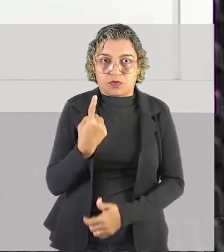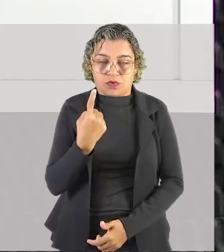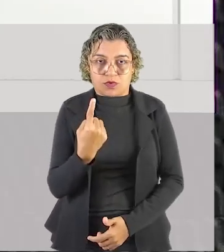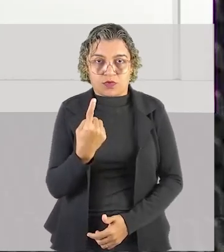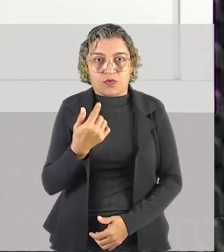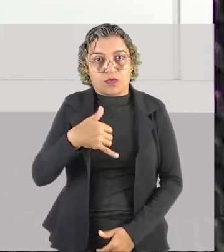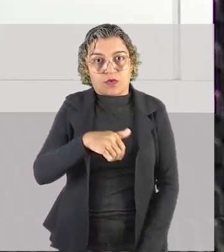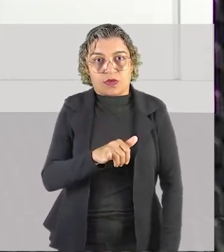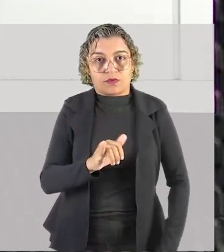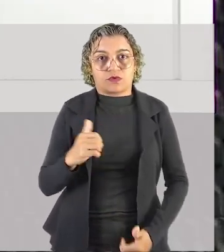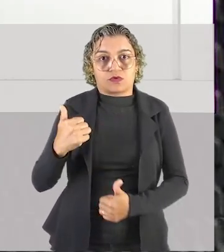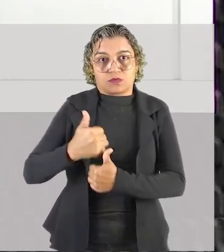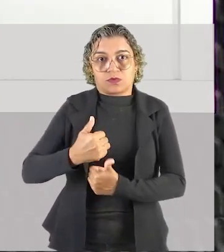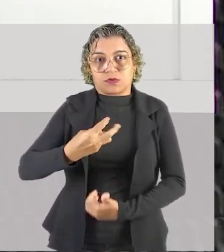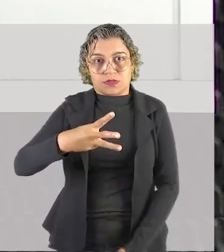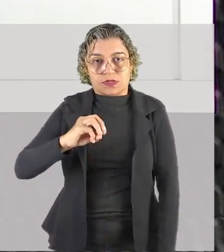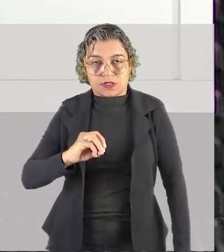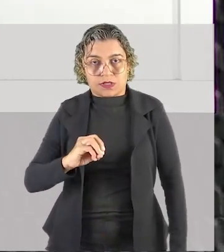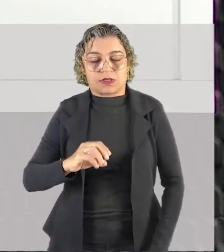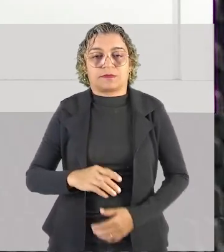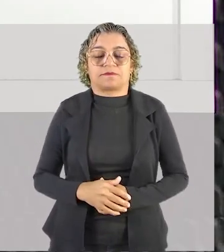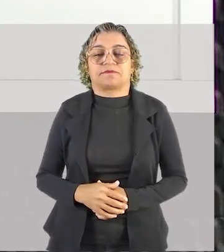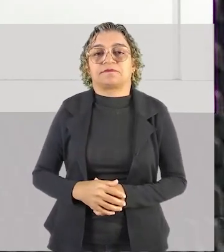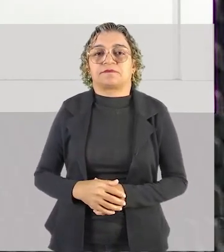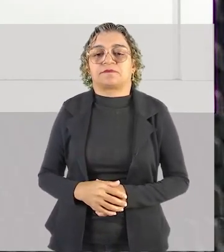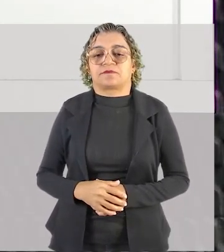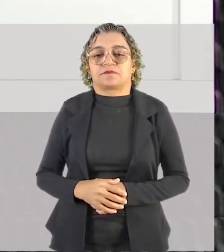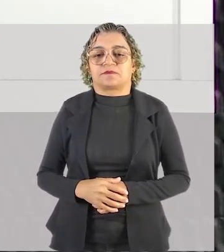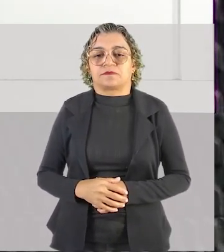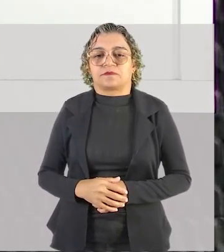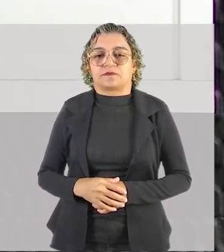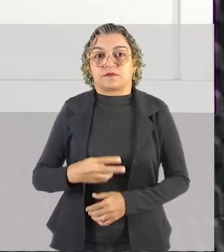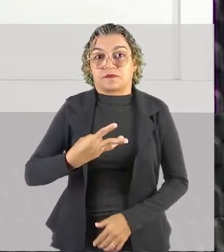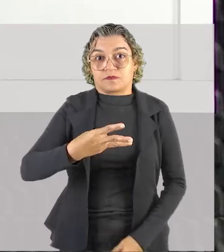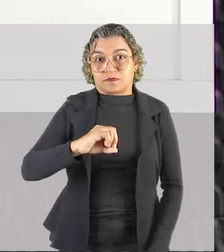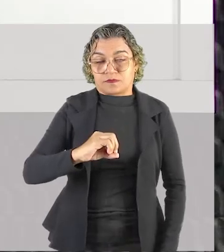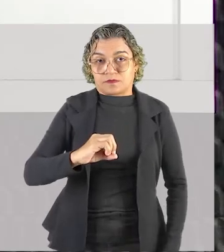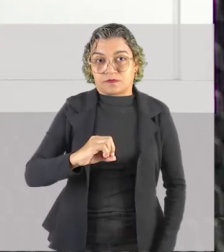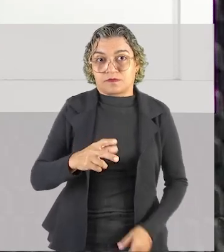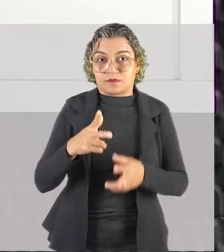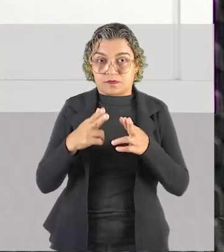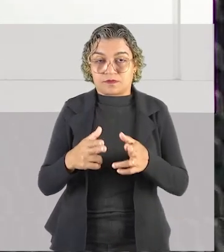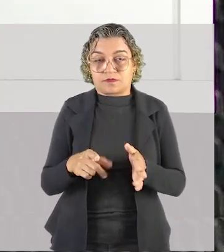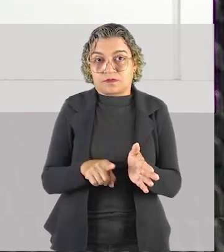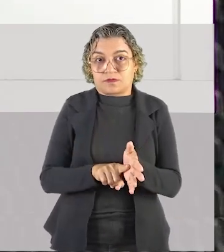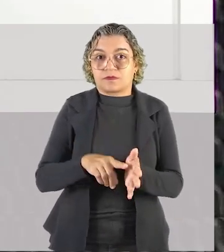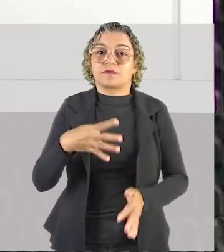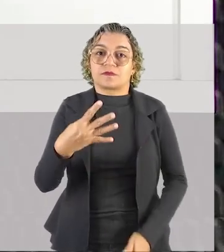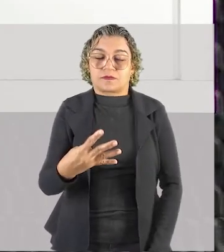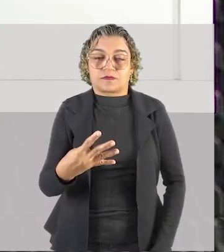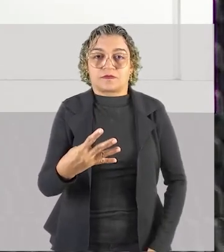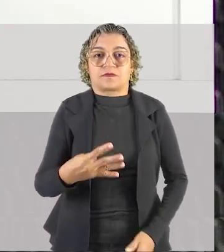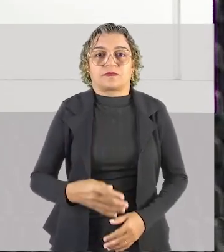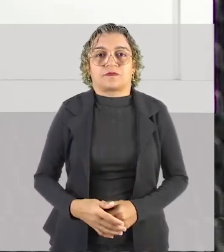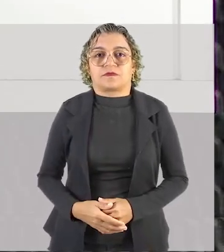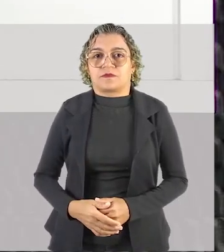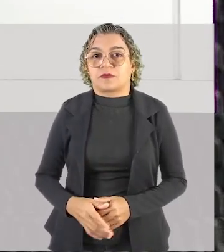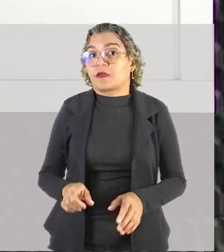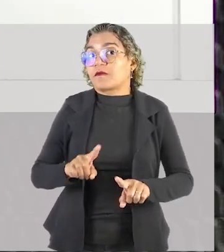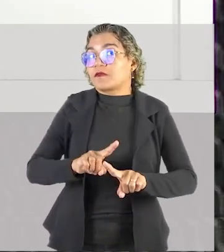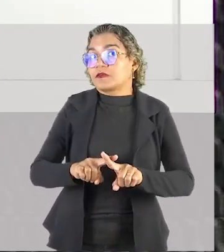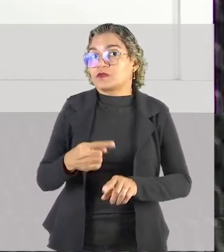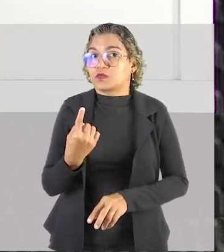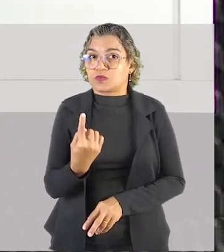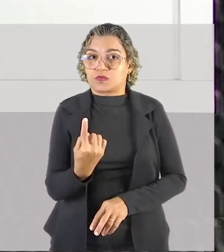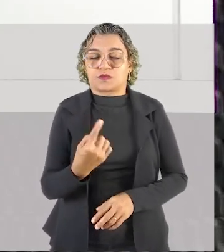30. Teremos a seguinte situação. 30 igual a menos 4 vezes